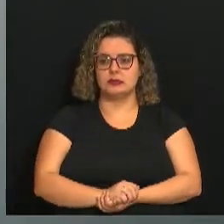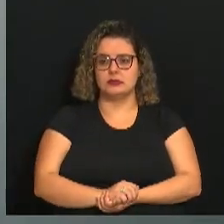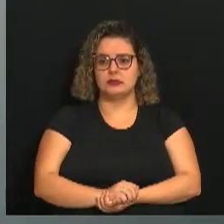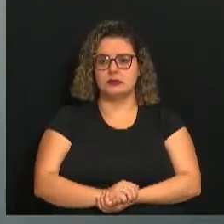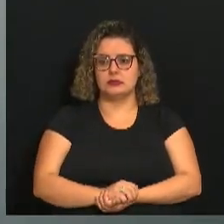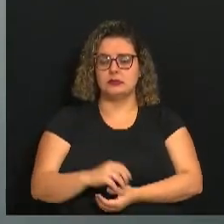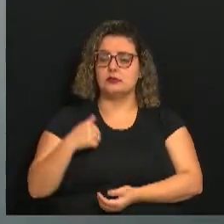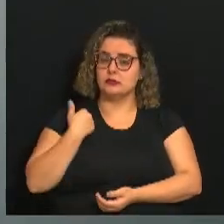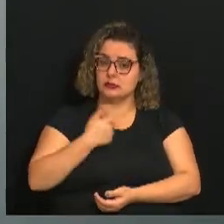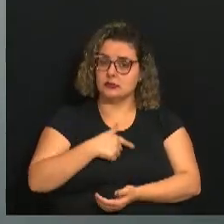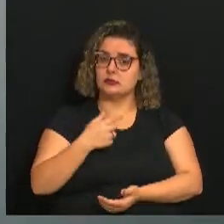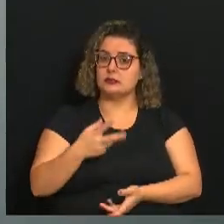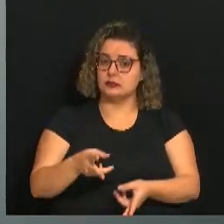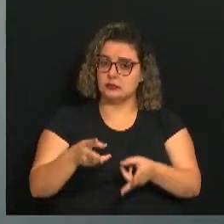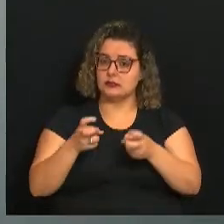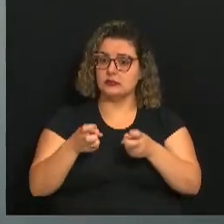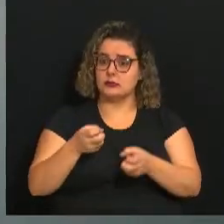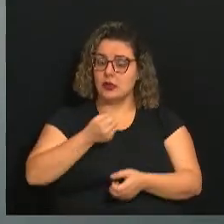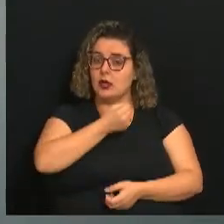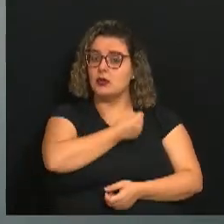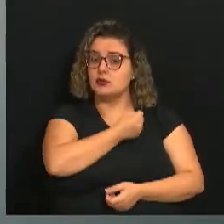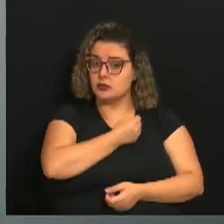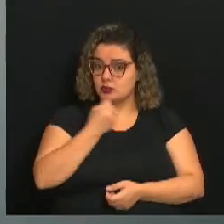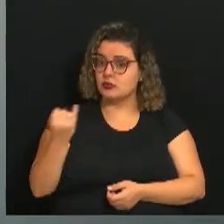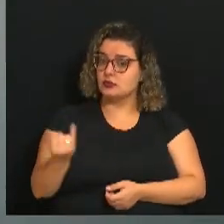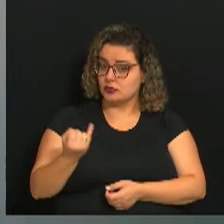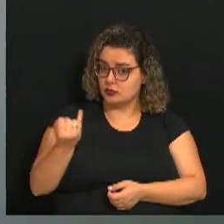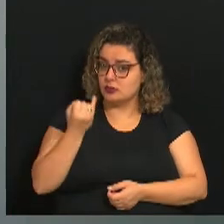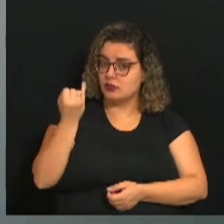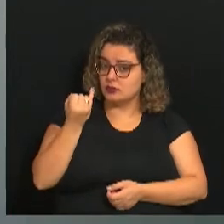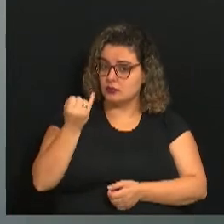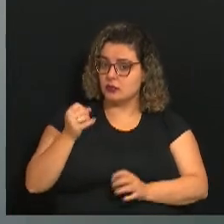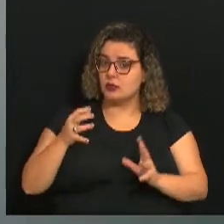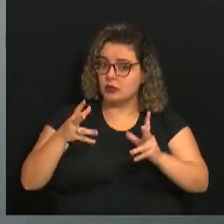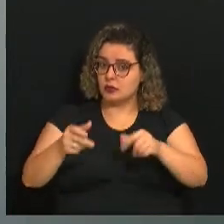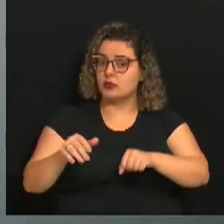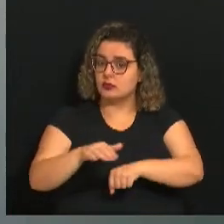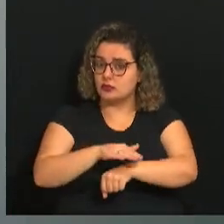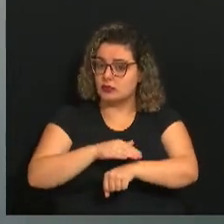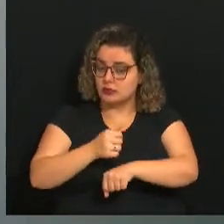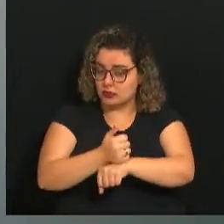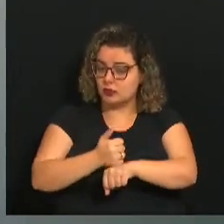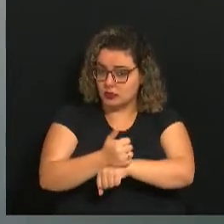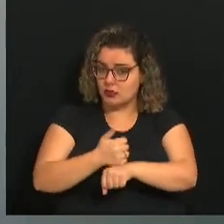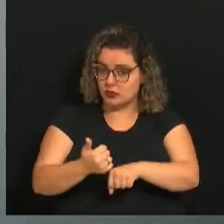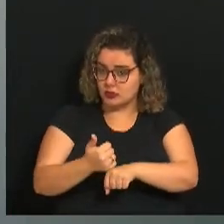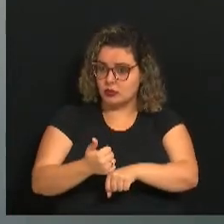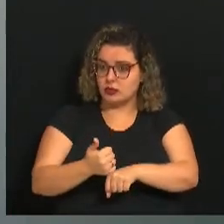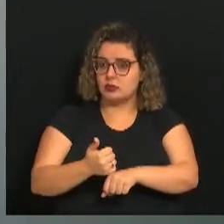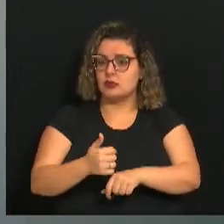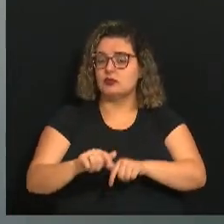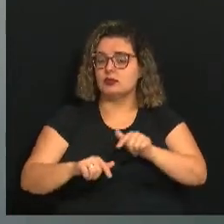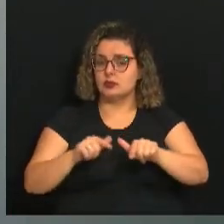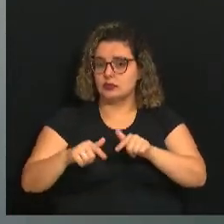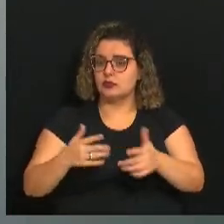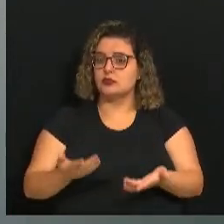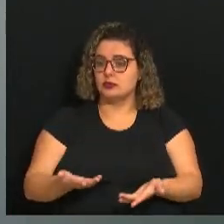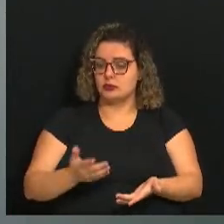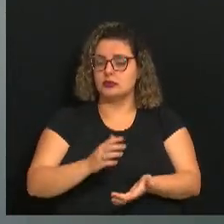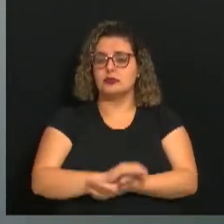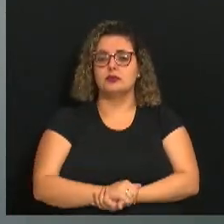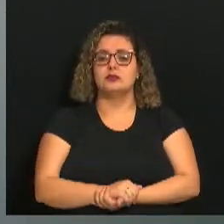são bastante contundentes, né, no que se trata a questão aí de número de trabalhadores que prestam esse serviço.